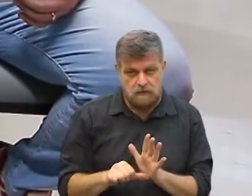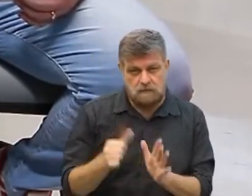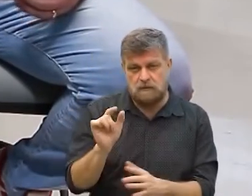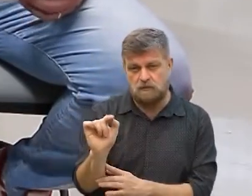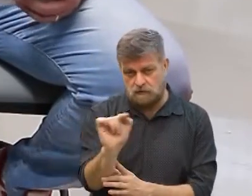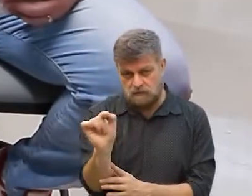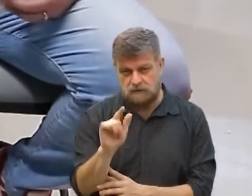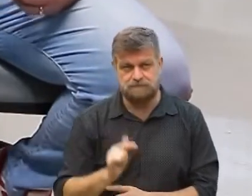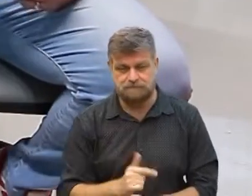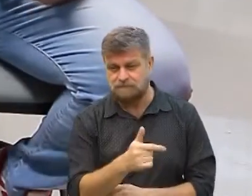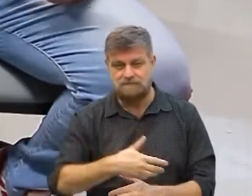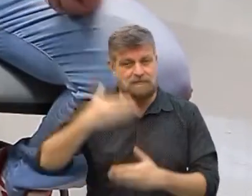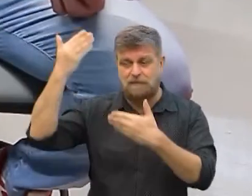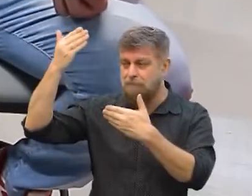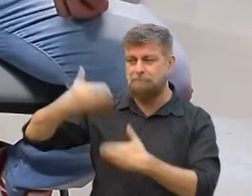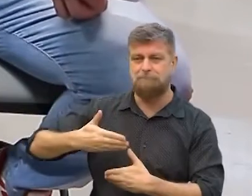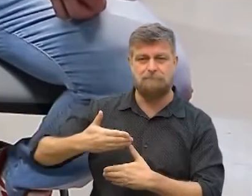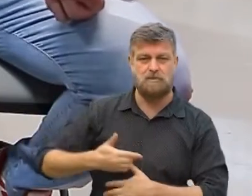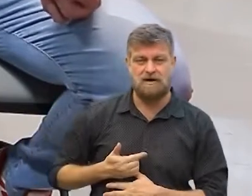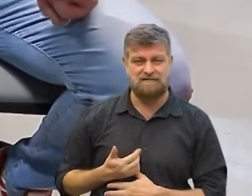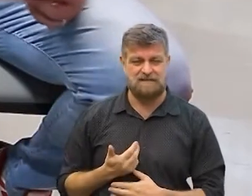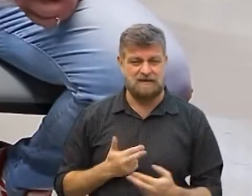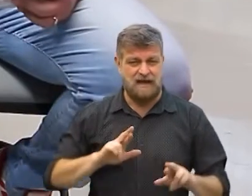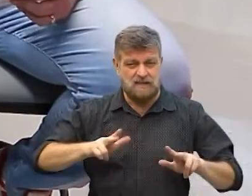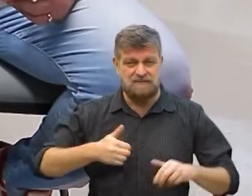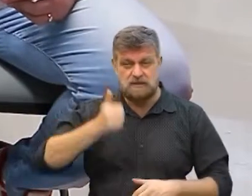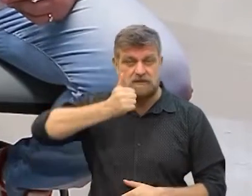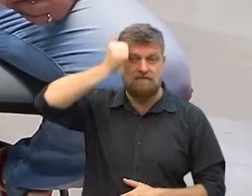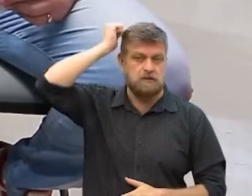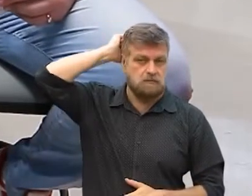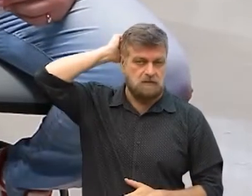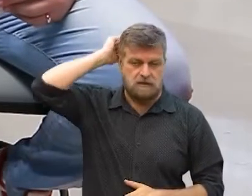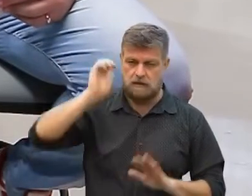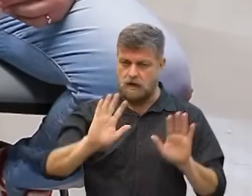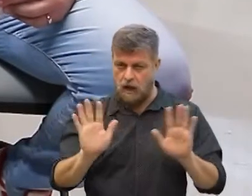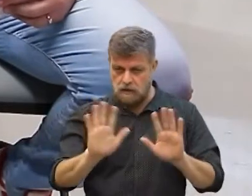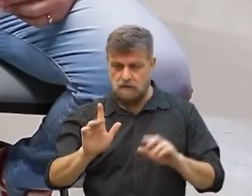primeiro, não existe uma prova de vestibular, né? Vai ser avaliado por